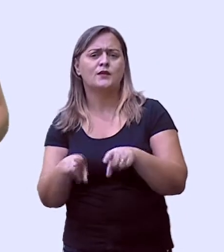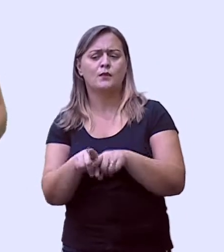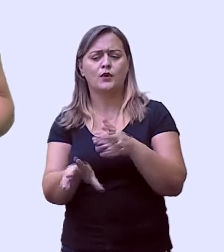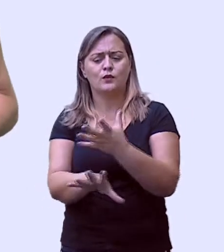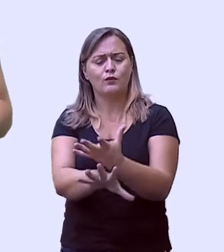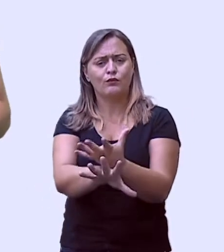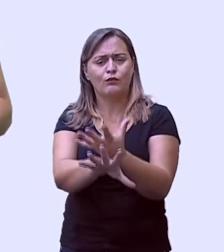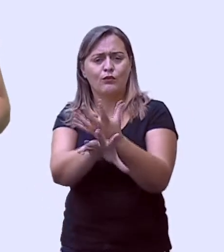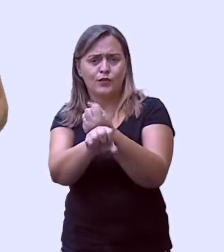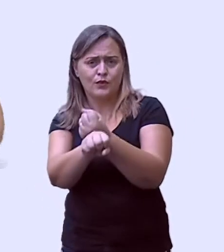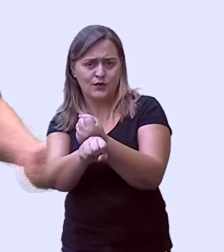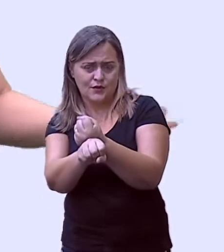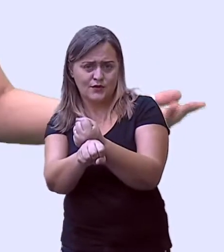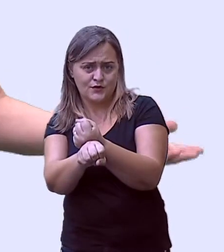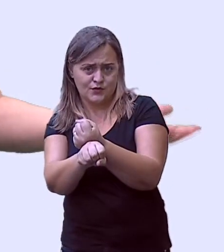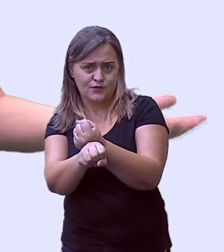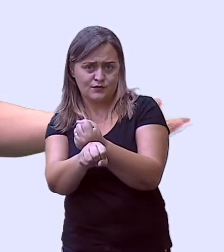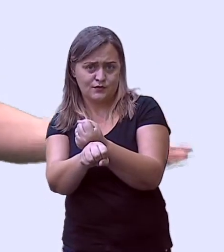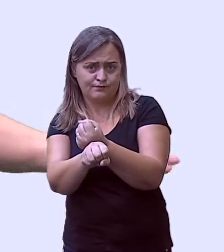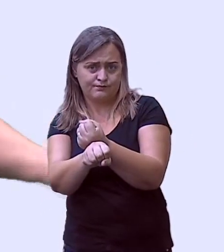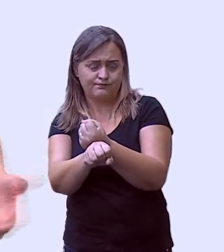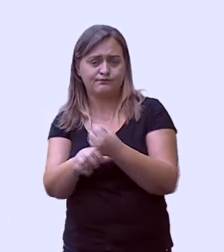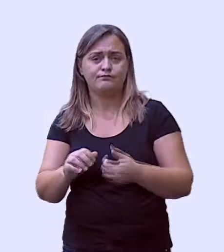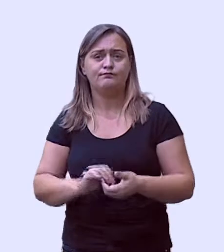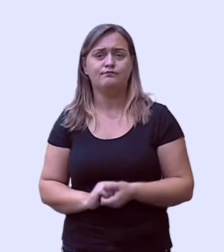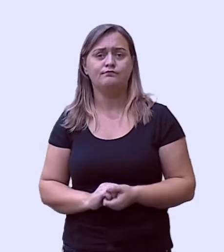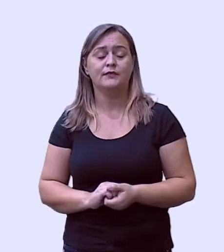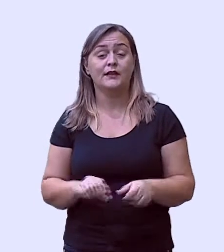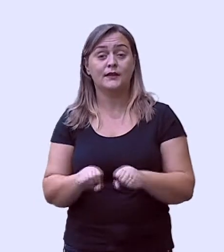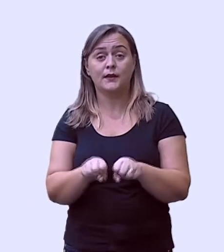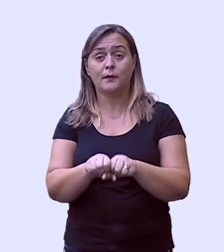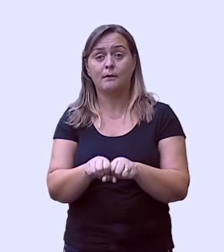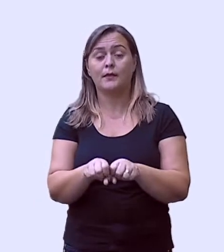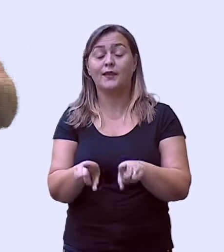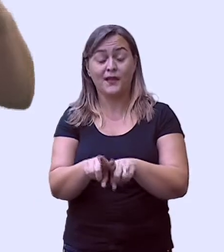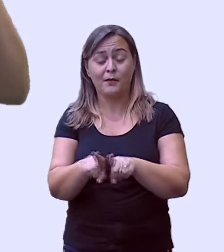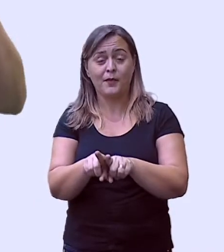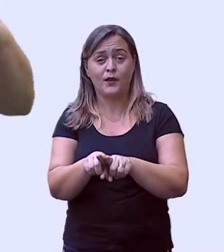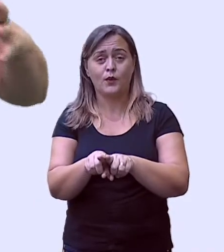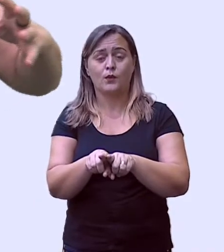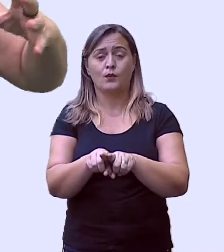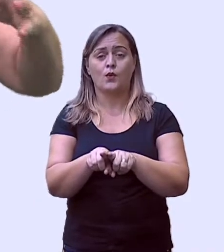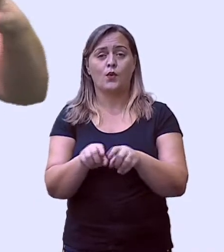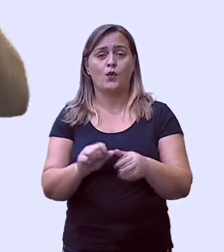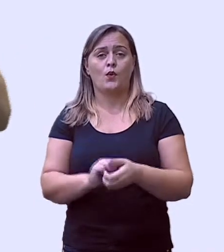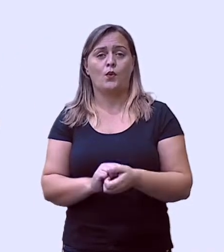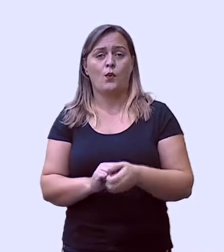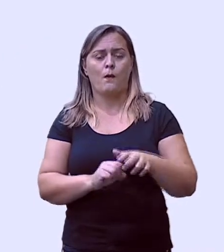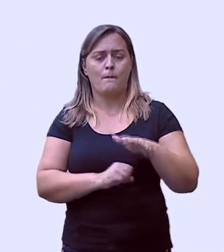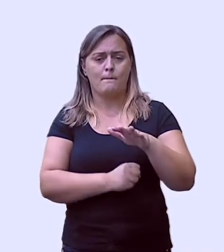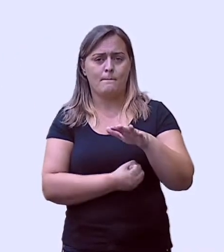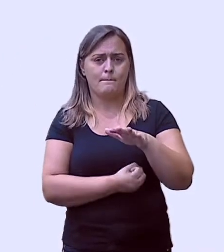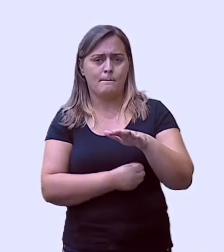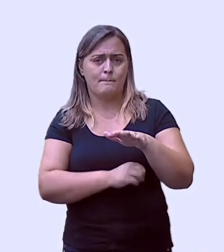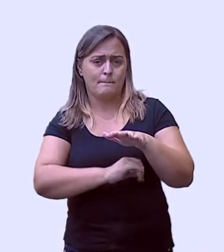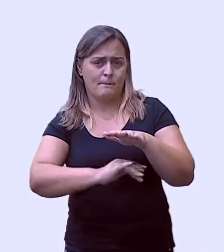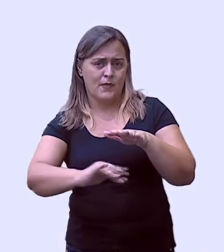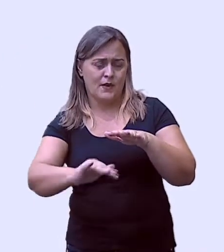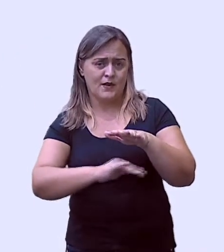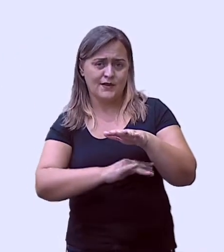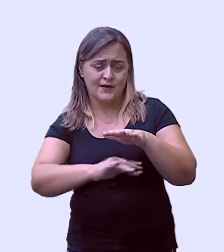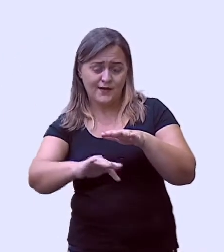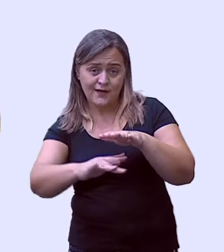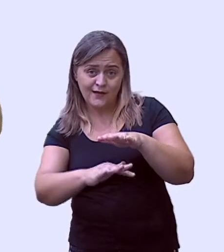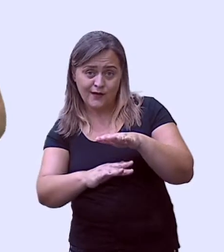sudoeste com o Pantanal e a sudeste com a Mata Atlântica. Viram como ele fica bem centralizado?